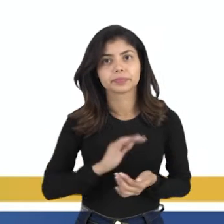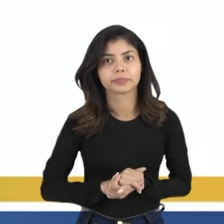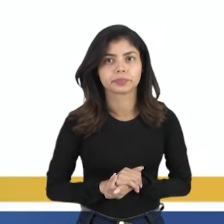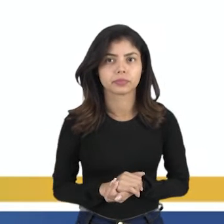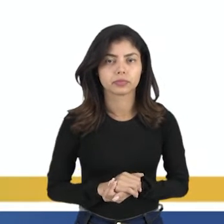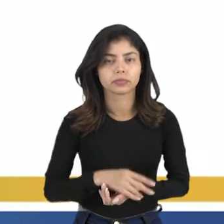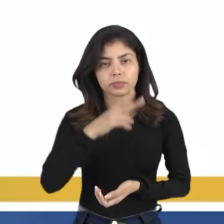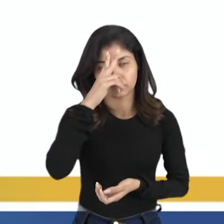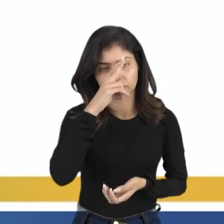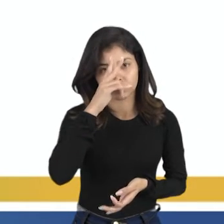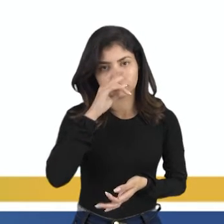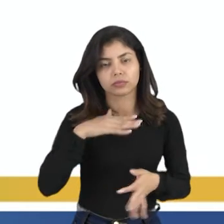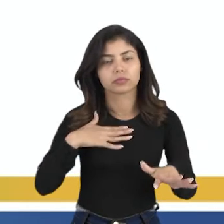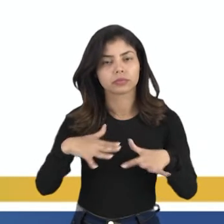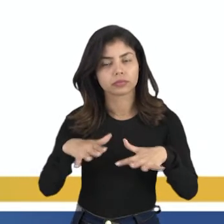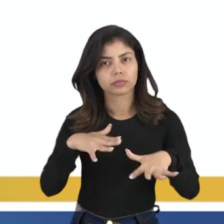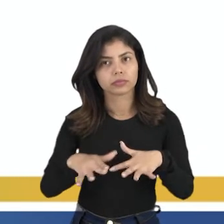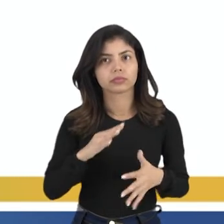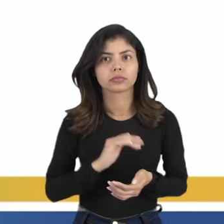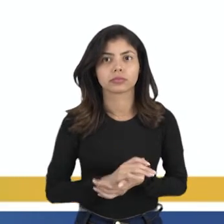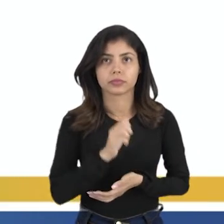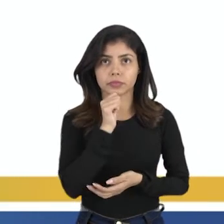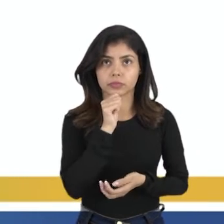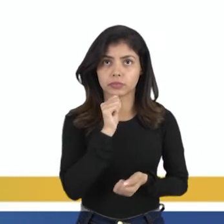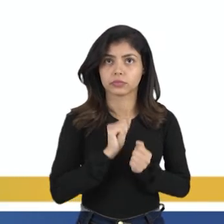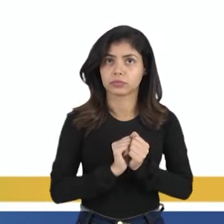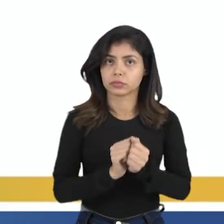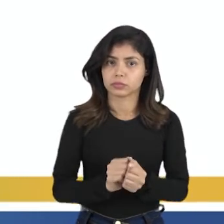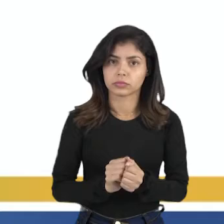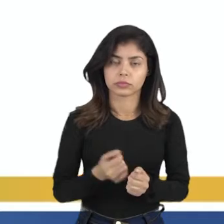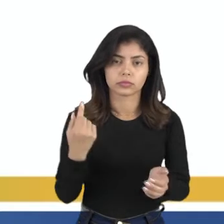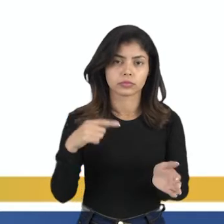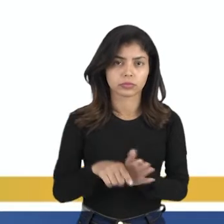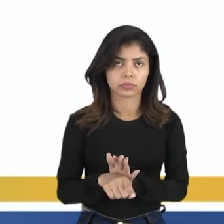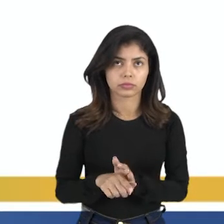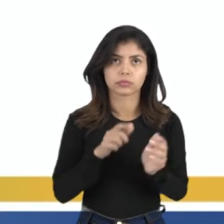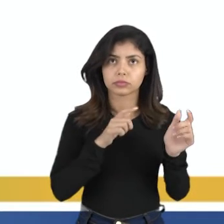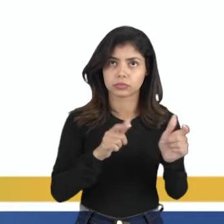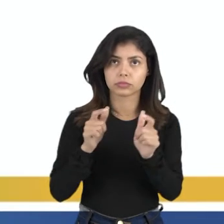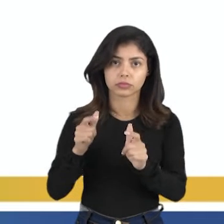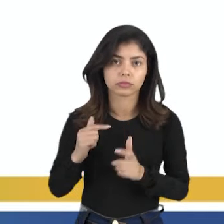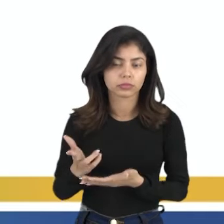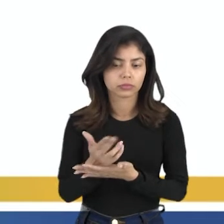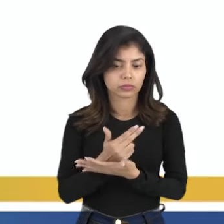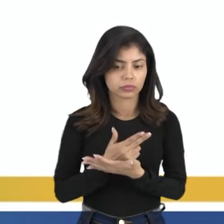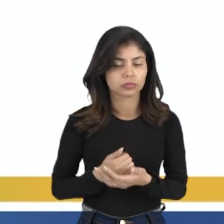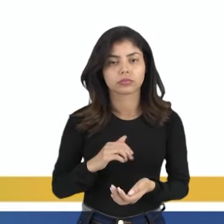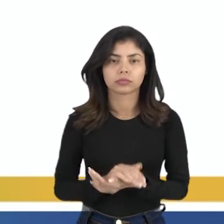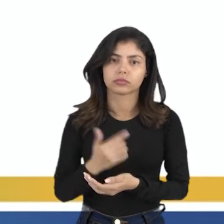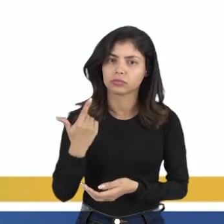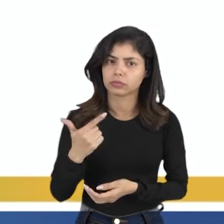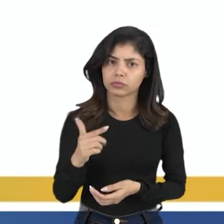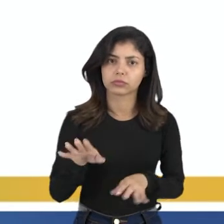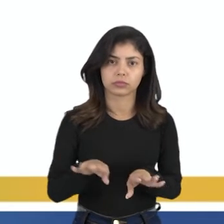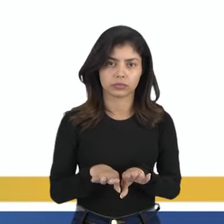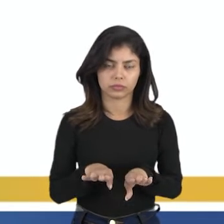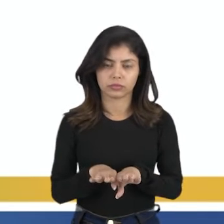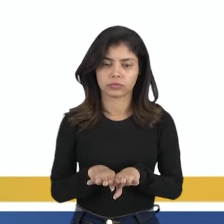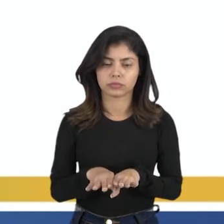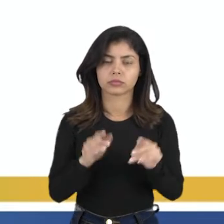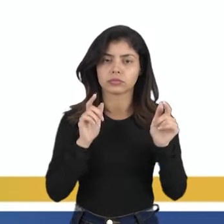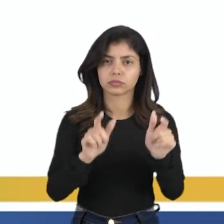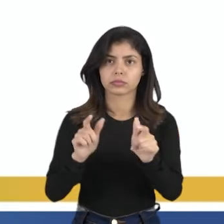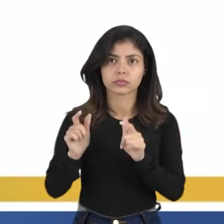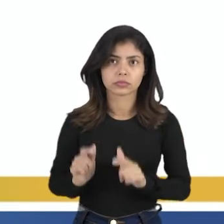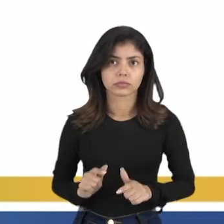contas, lembrem-se que o movimento ele estava justamente questionando o lugar da arte, que não necessariamente é